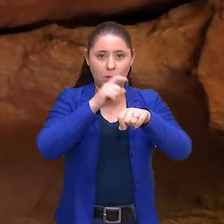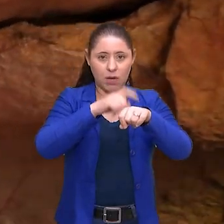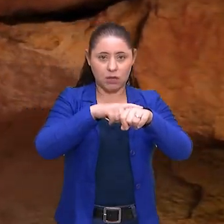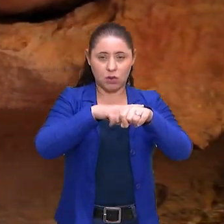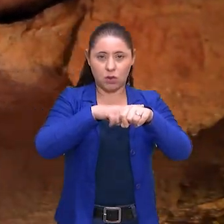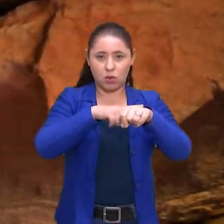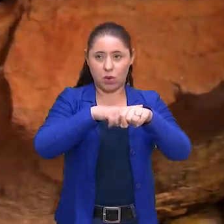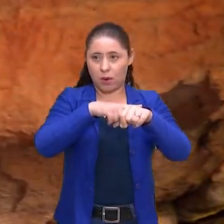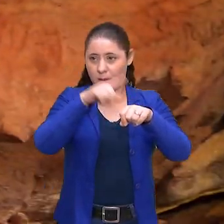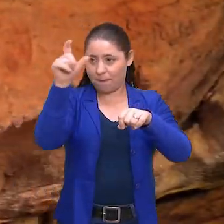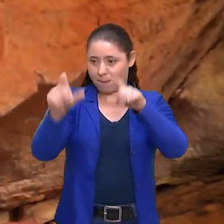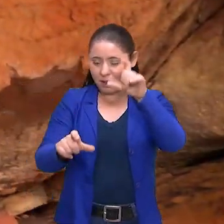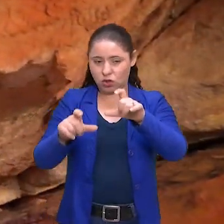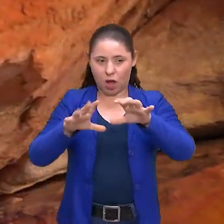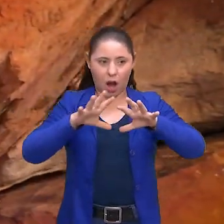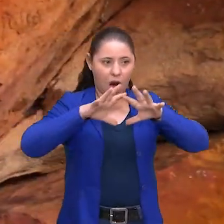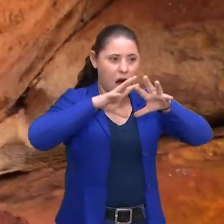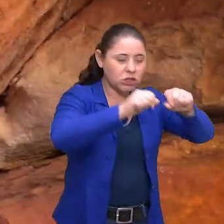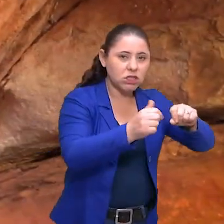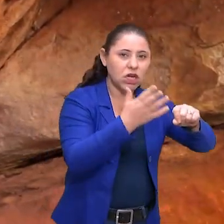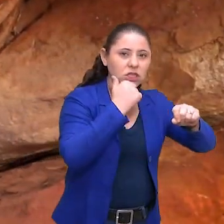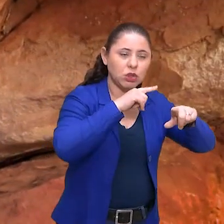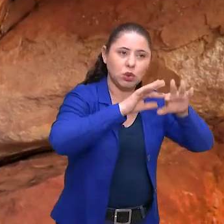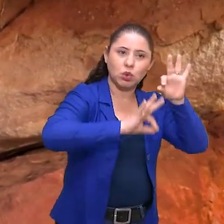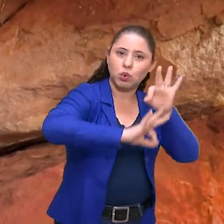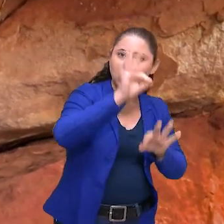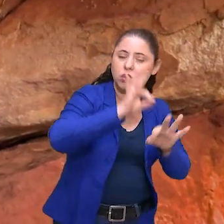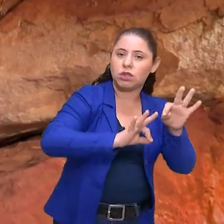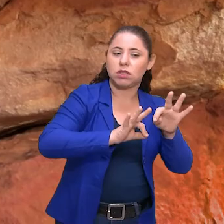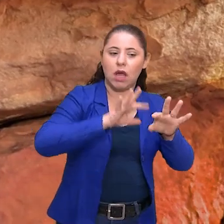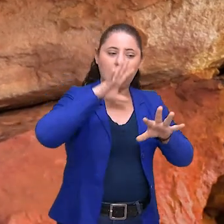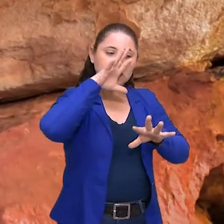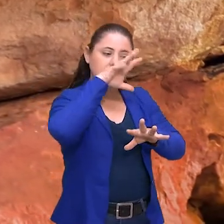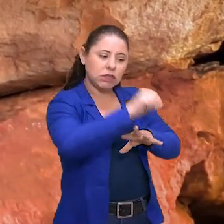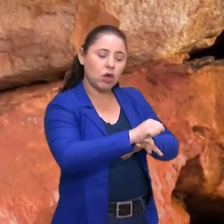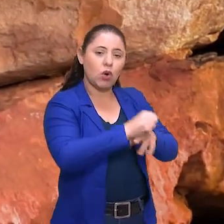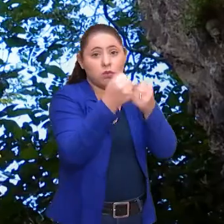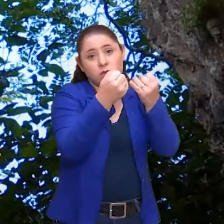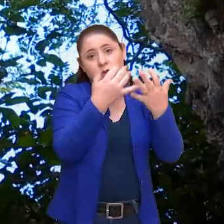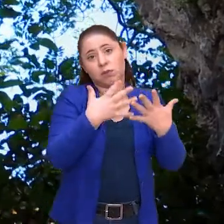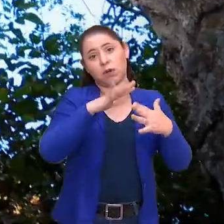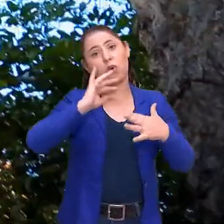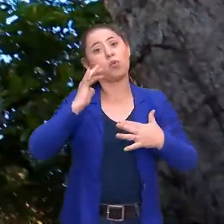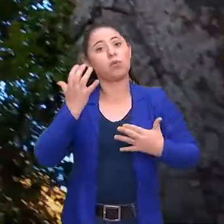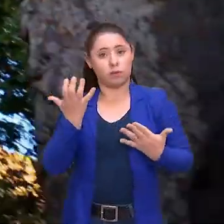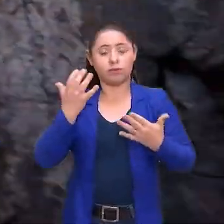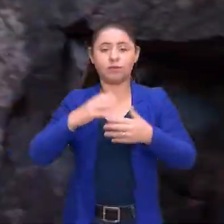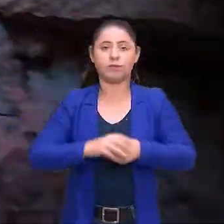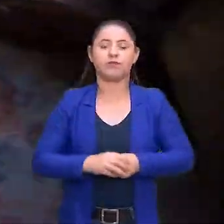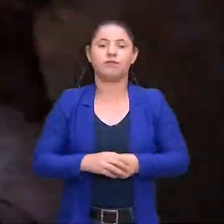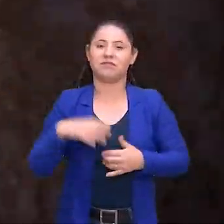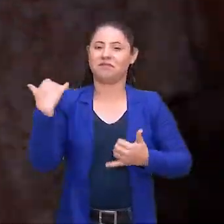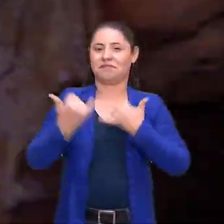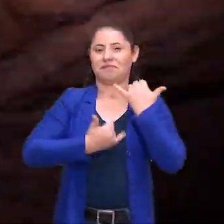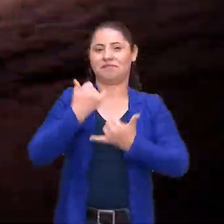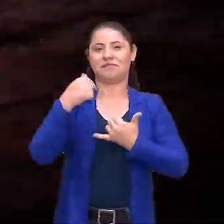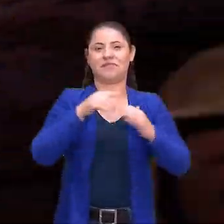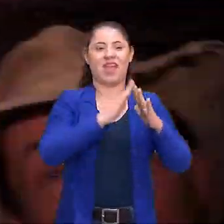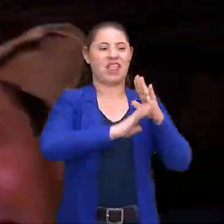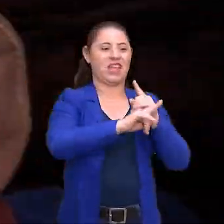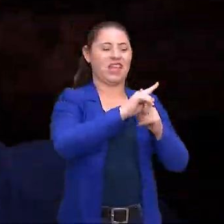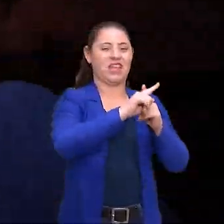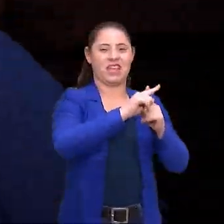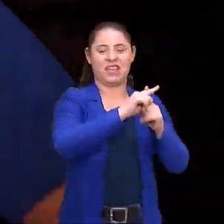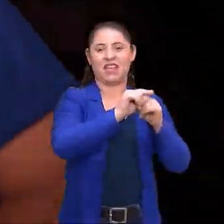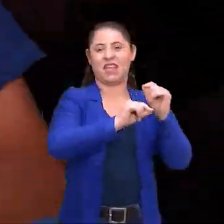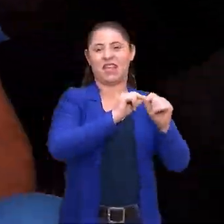por exemplo. Não se sabe se estavam planejando a caça ou contando como ela foi realizada, né? Eu brinco